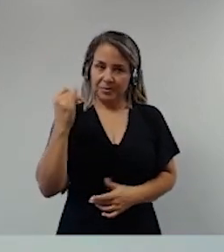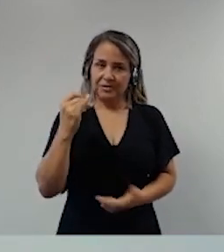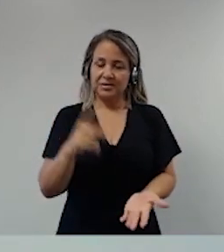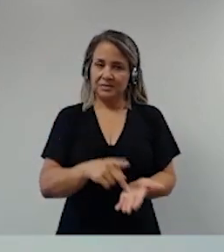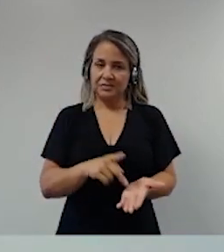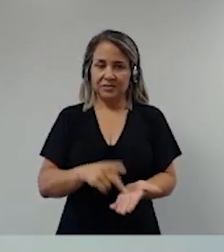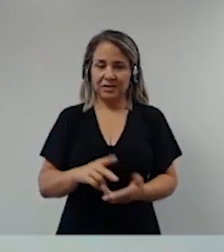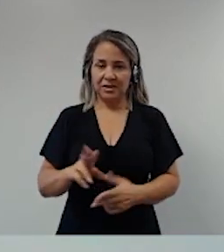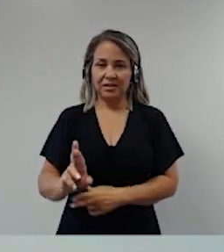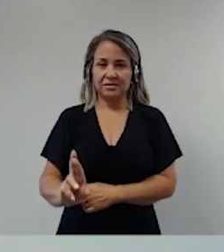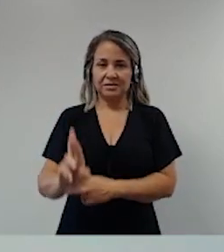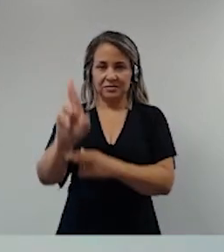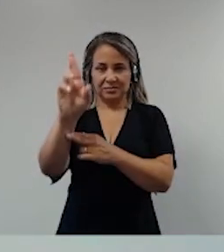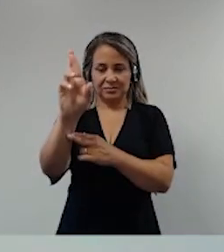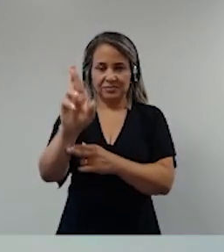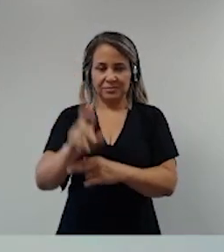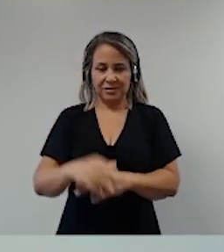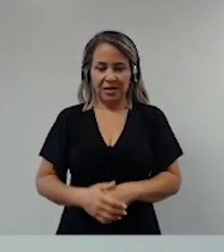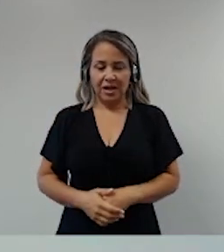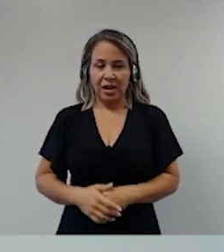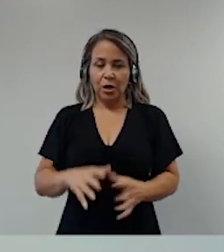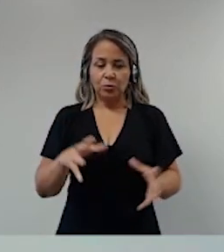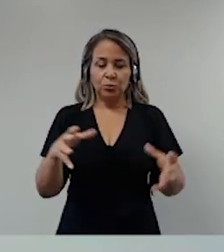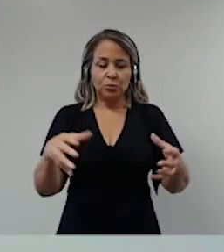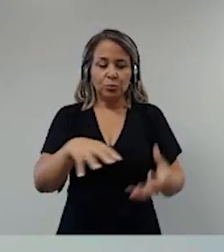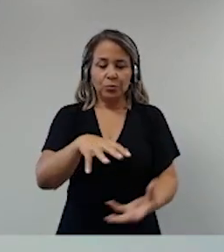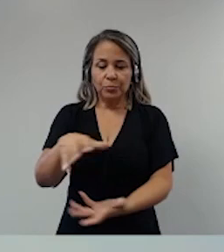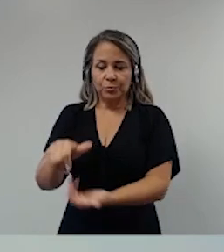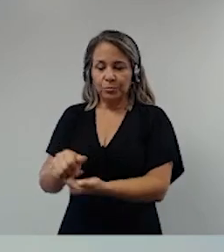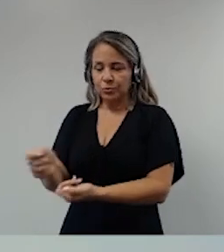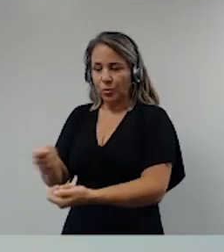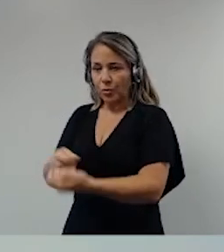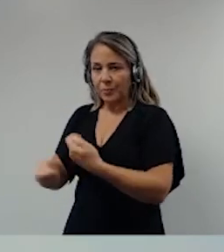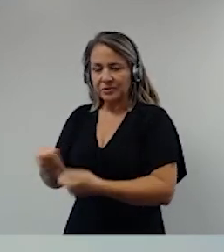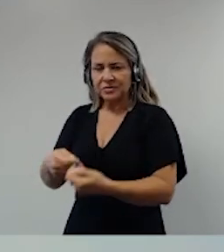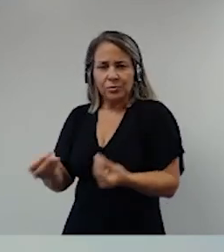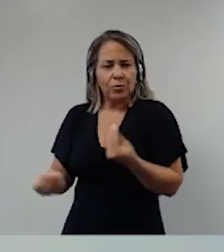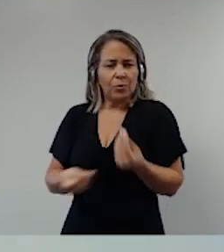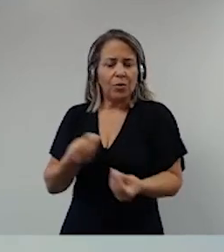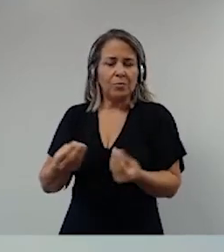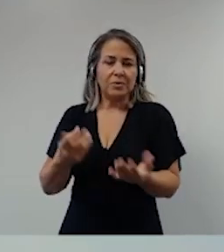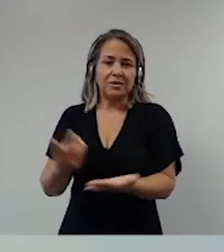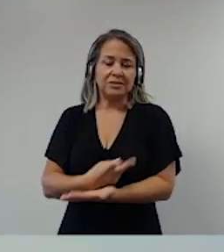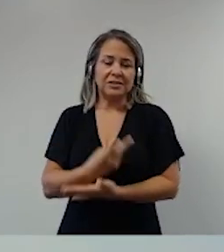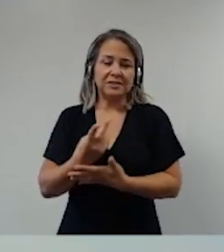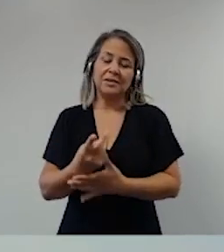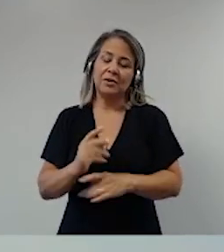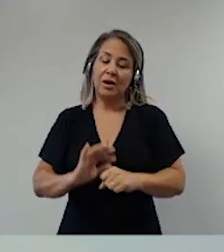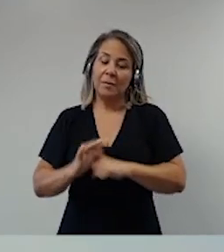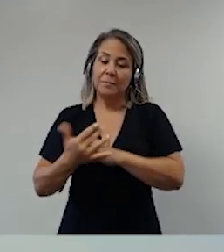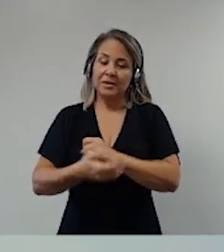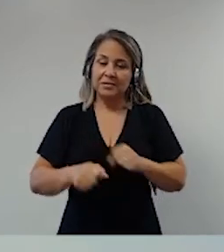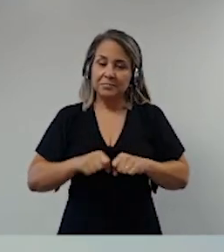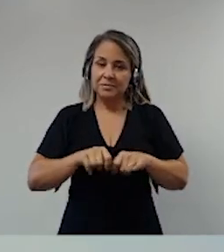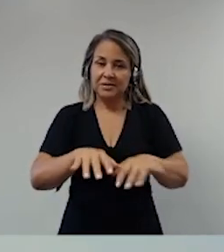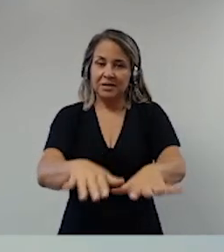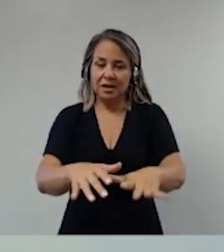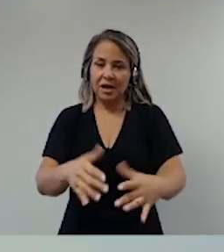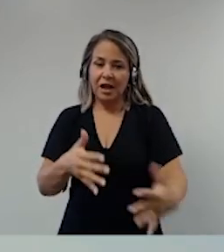importante litigation. No mundo corporativo, Sandra, como que a pandemia do Covid-19 afetou a rotina da